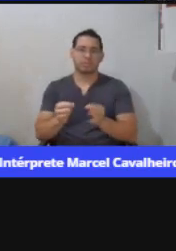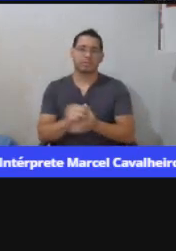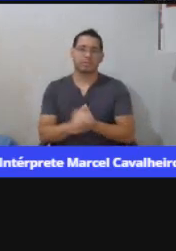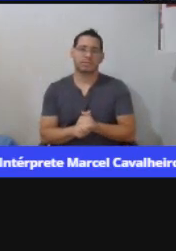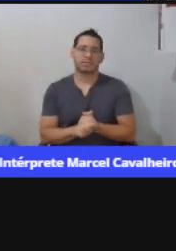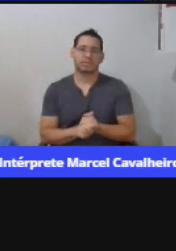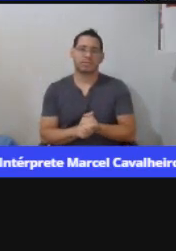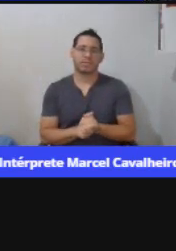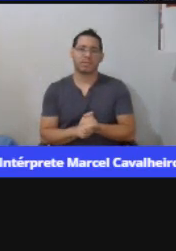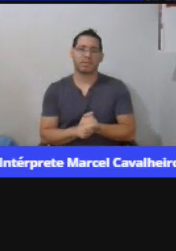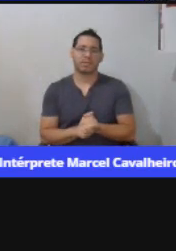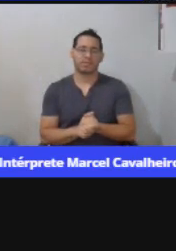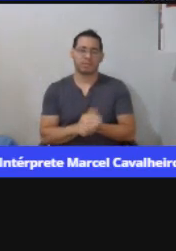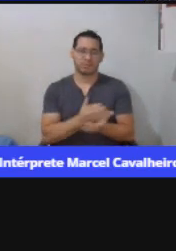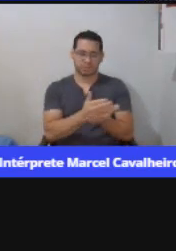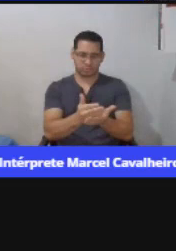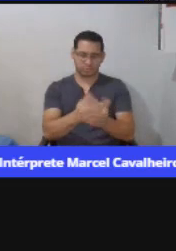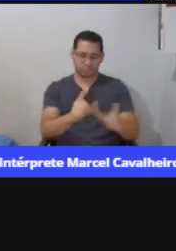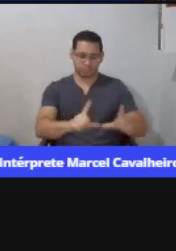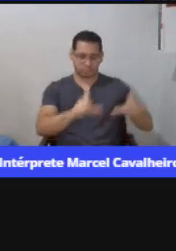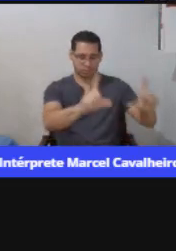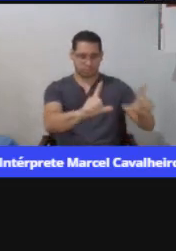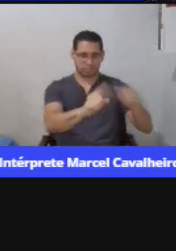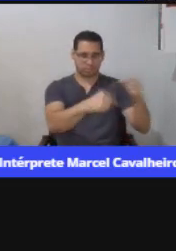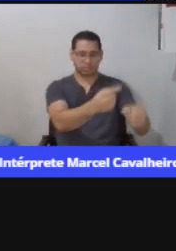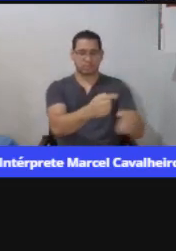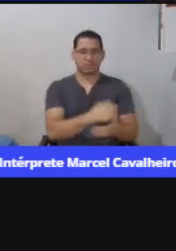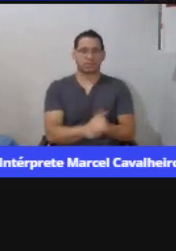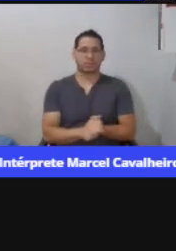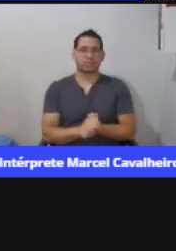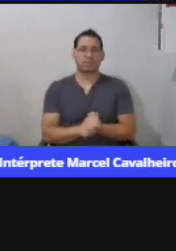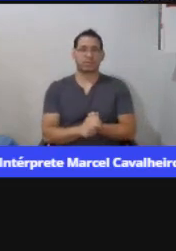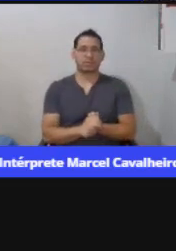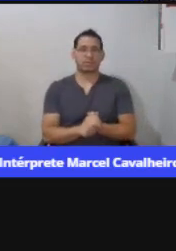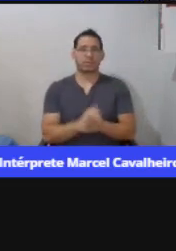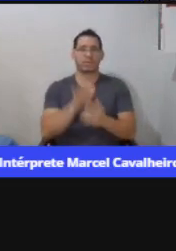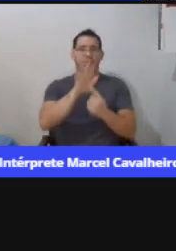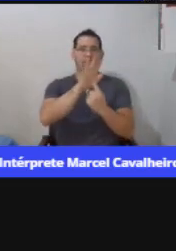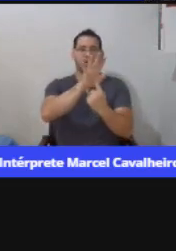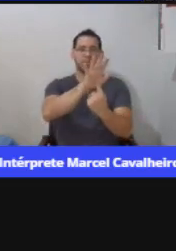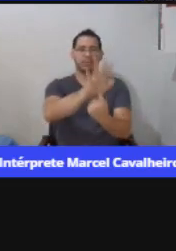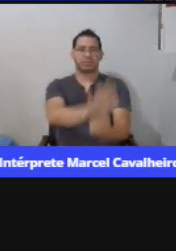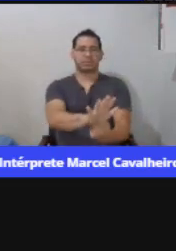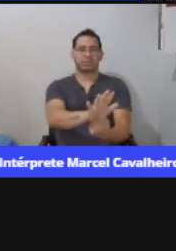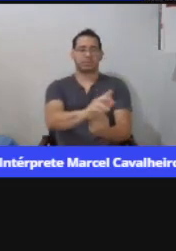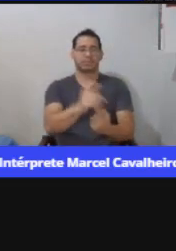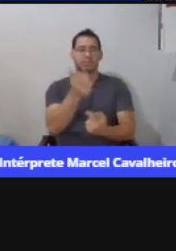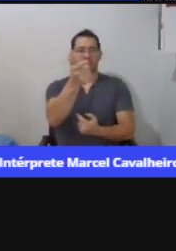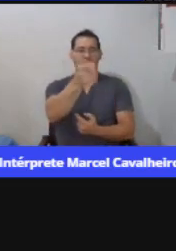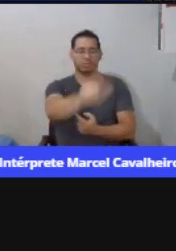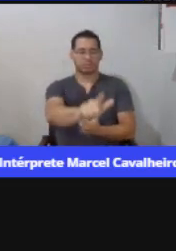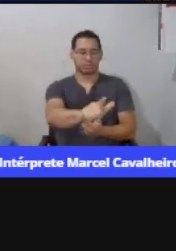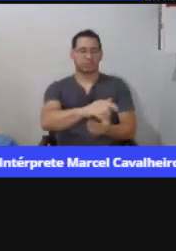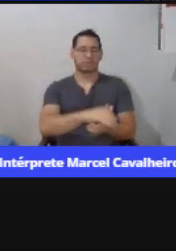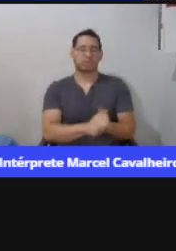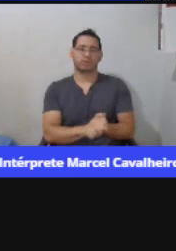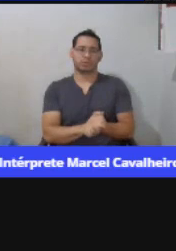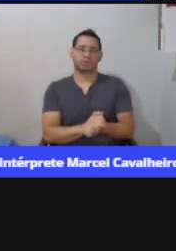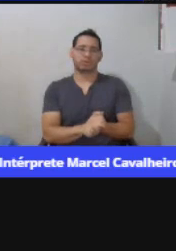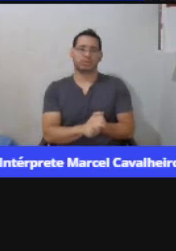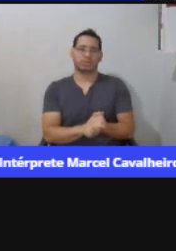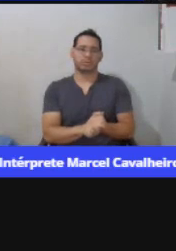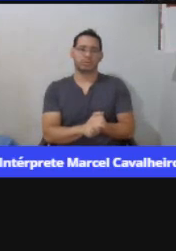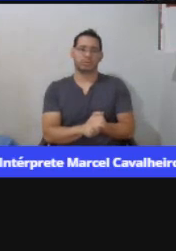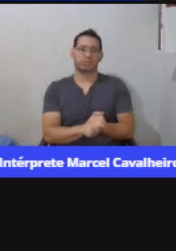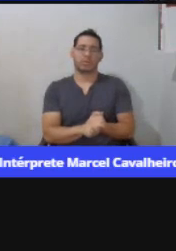Pode passar o slide, por favor. Então, vamos apresentar novamente, né, a nossa gestão pública, né, aqui,